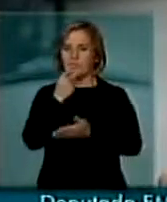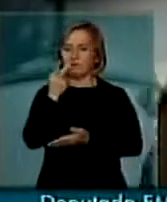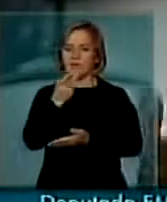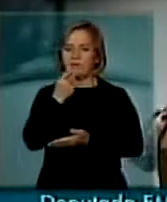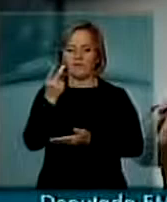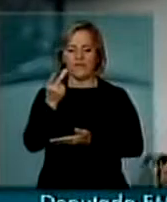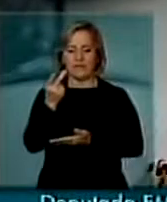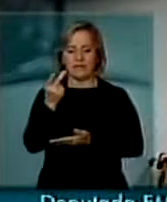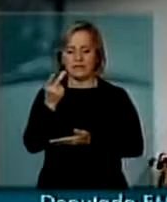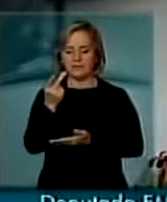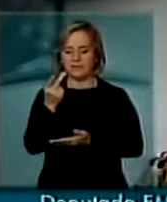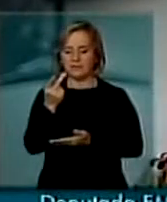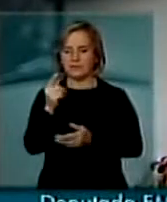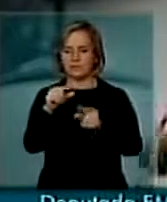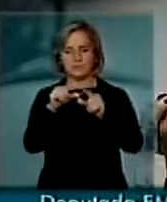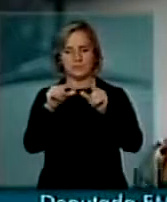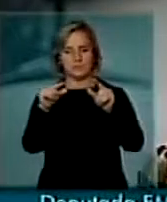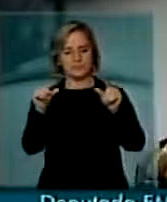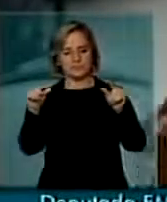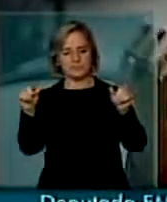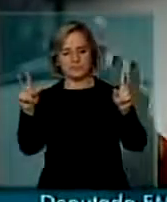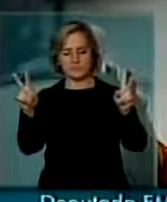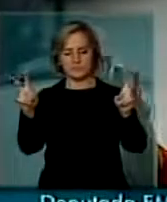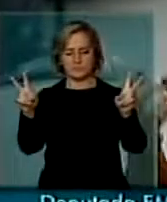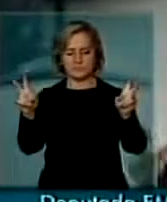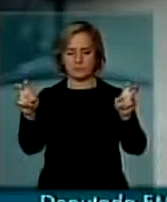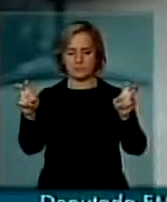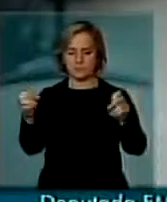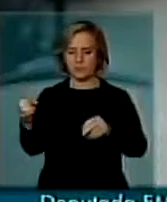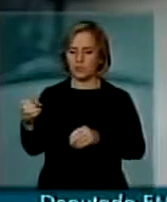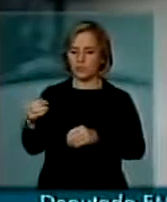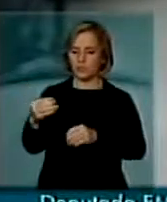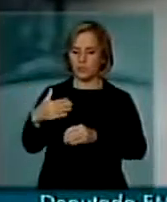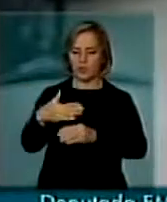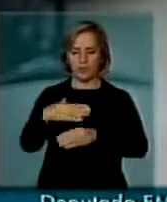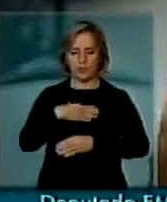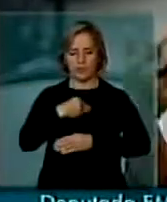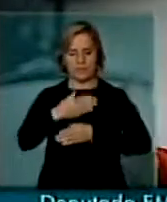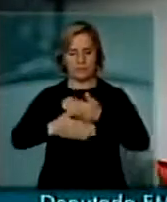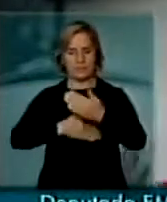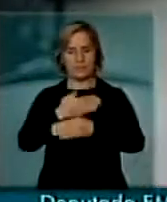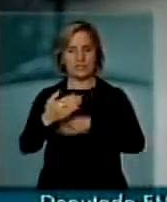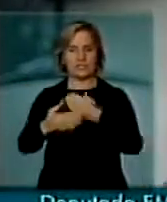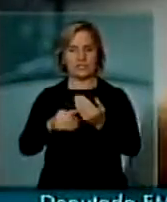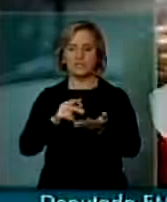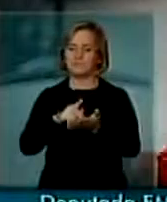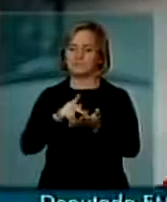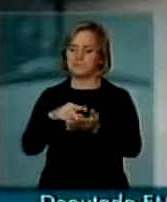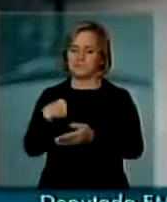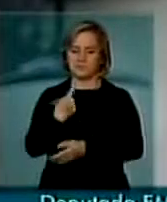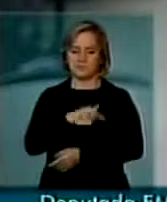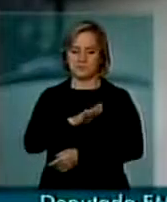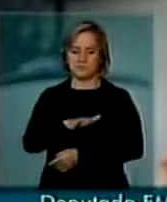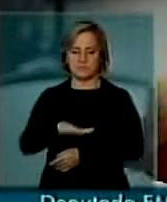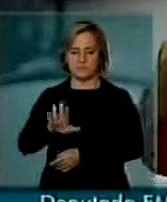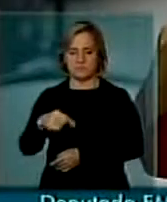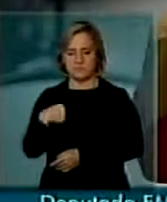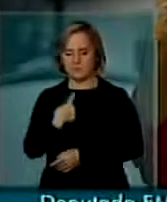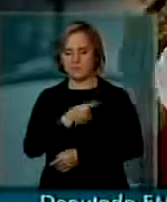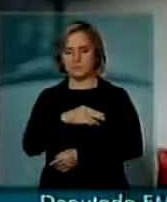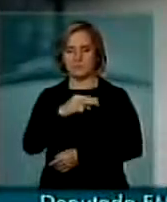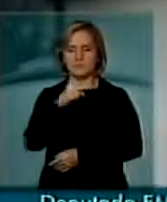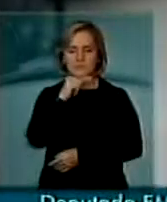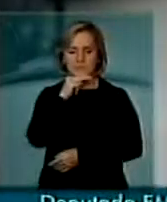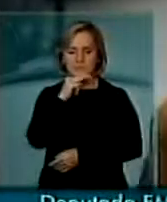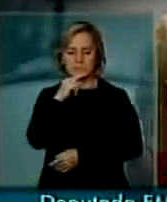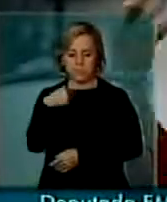pronunciamento fazendo uma citação em relação às novas gerações. Certamente as nossas crianças, os nossos netos,